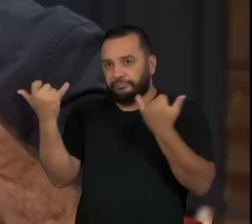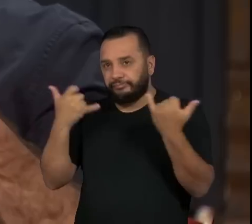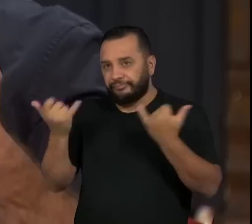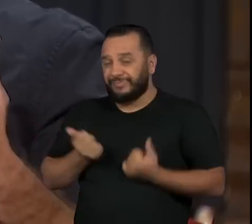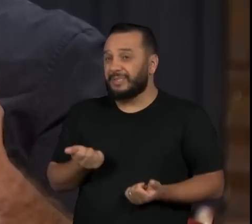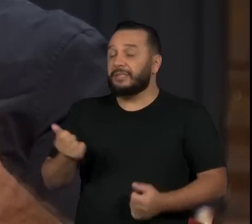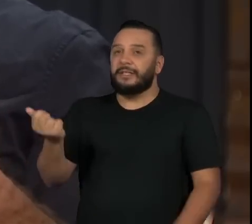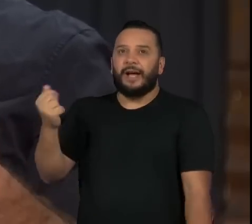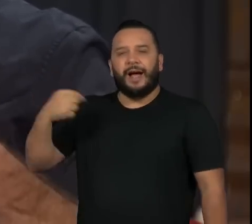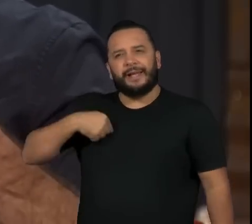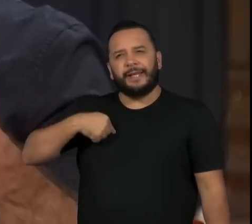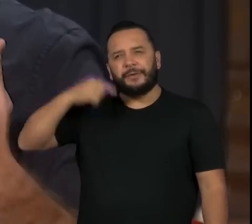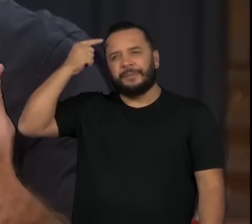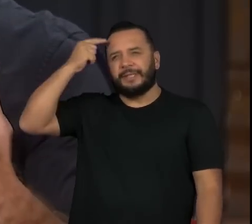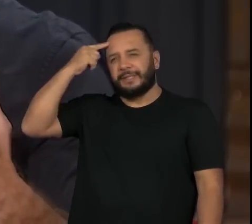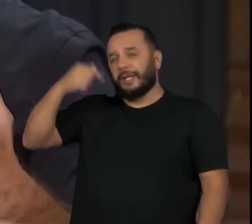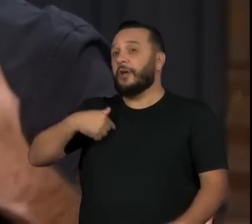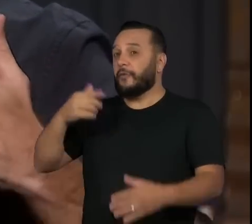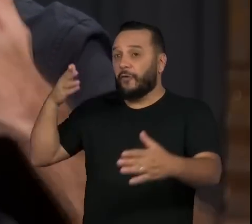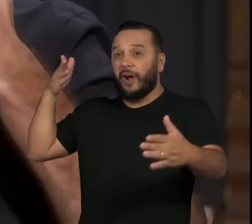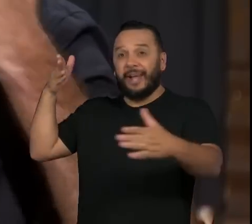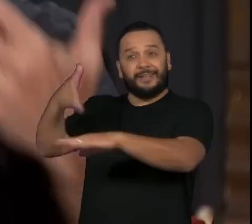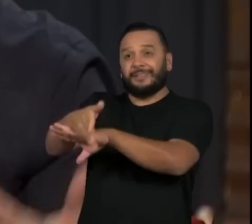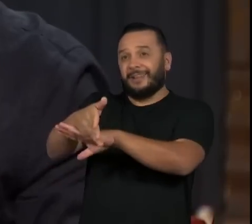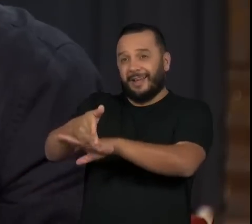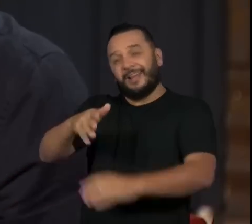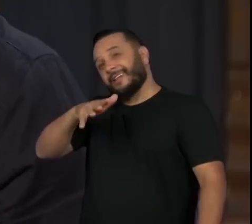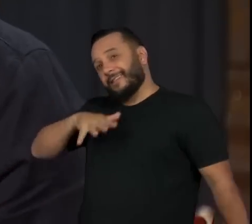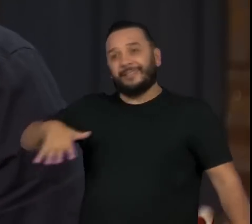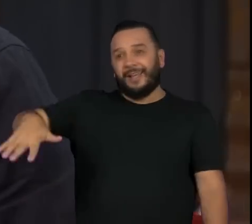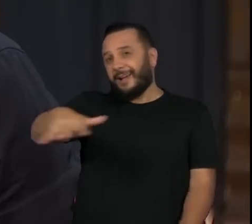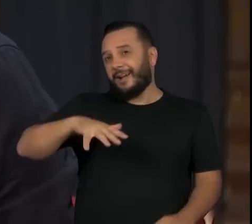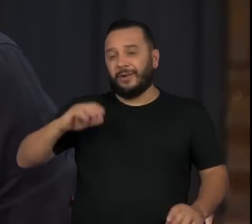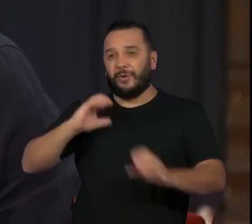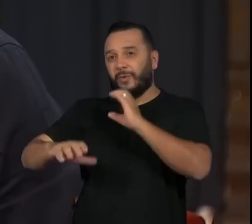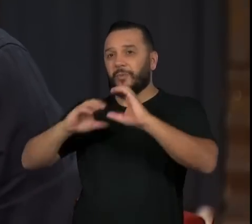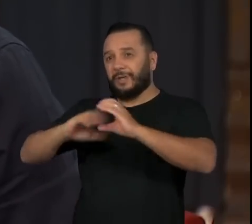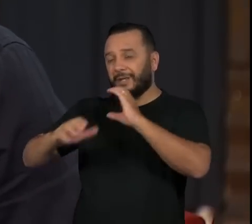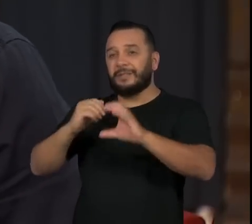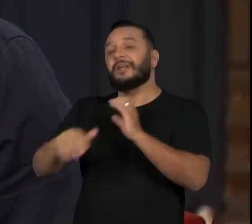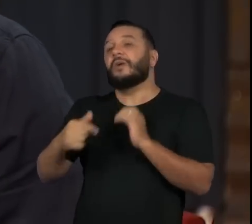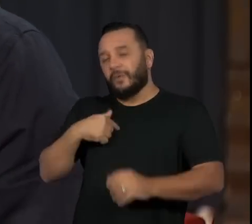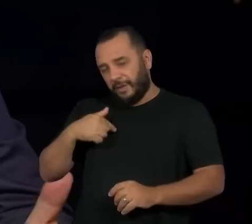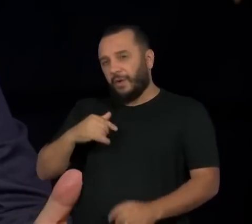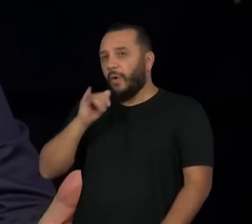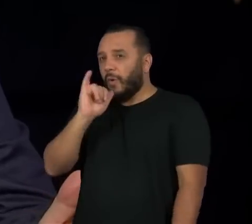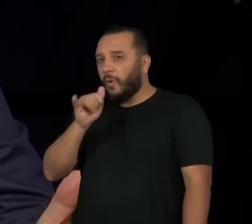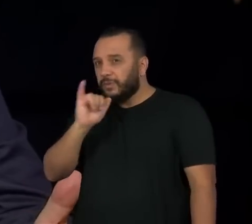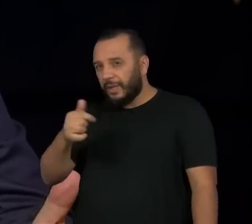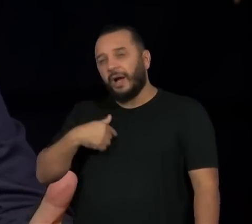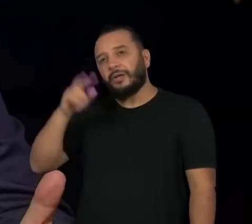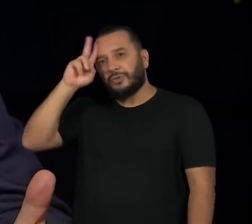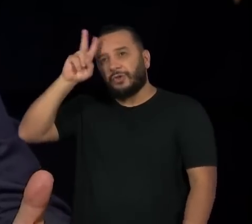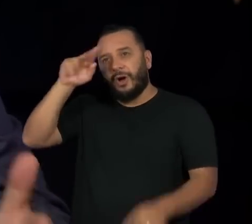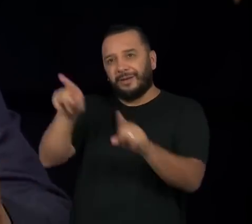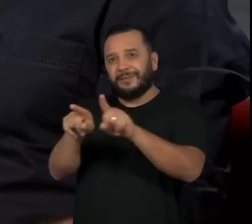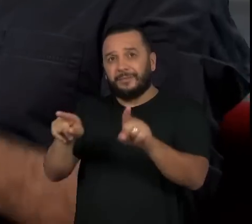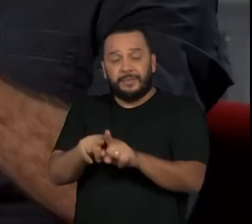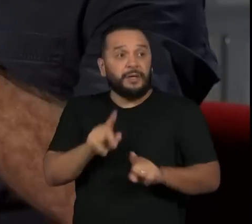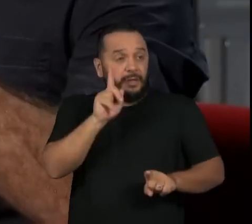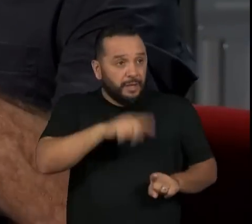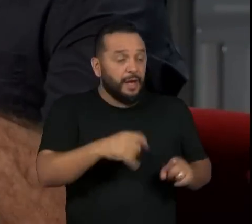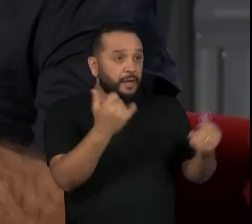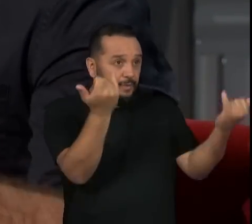então eu vou entrar na guerra das versões de histórias que são contadas. Na informação. Que é o que a gente chama